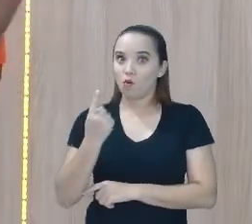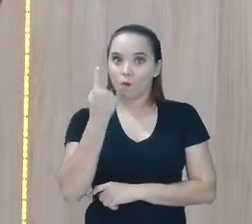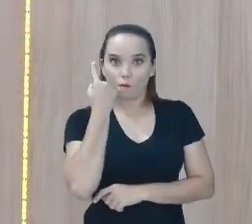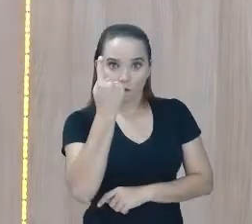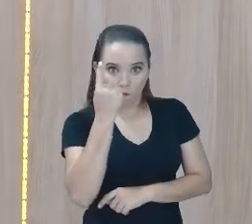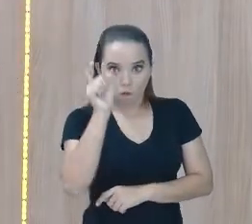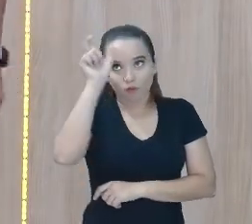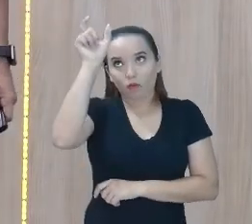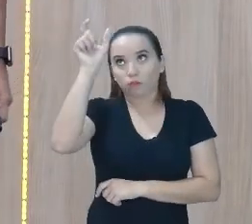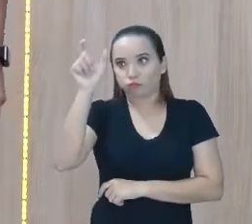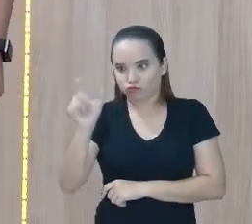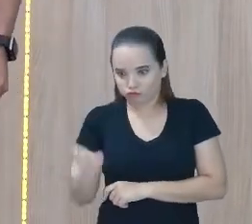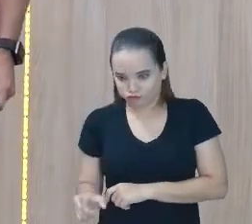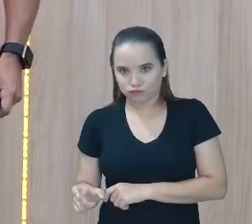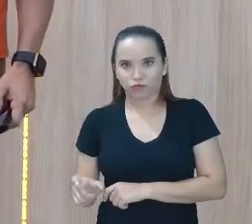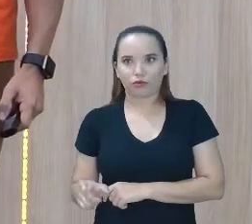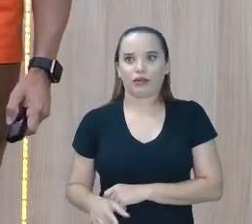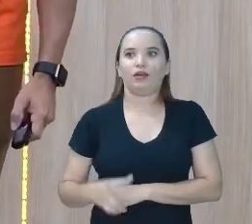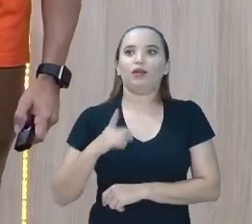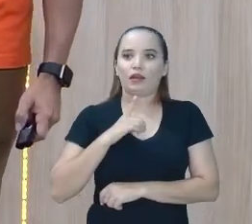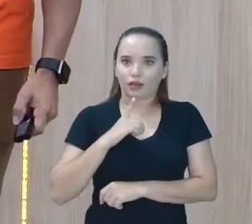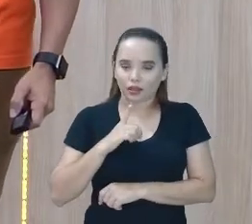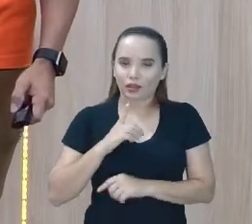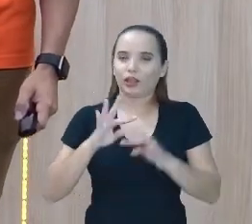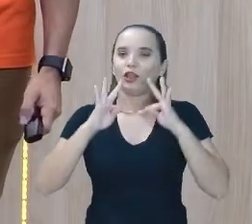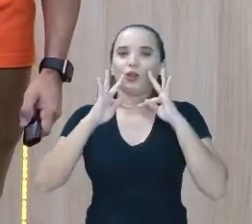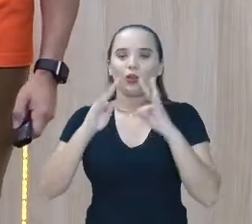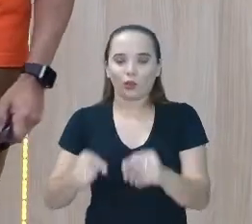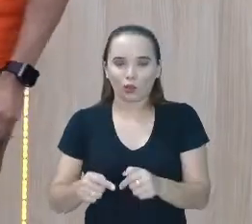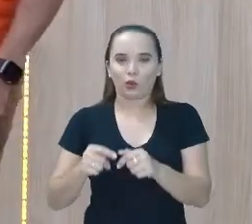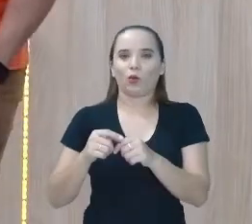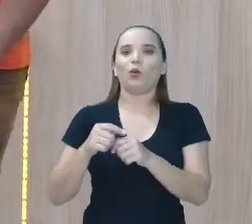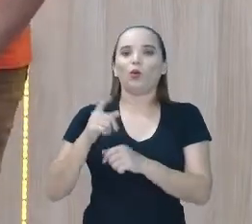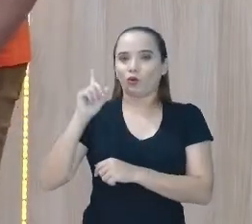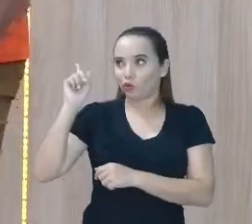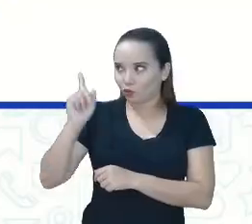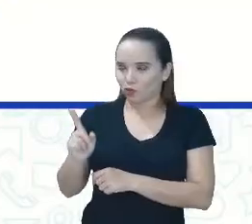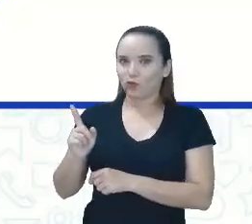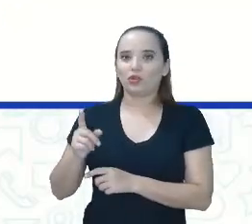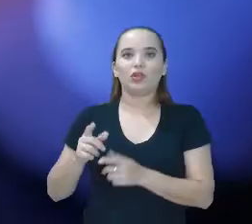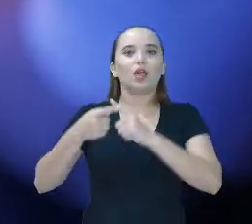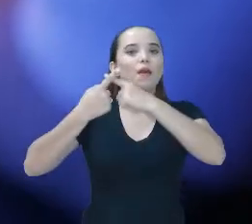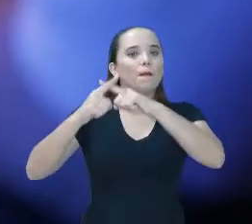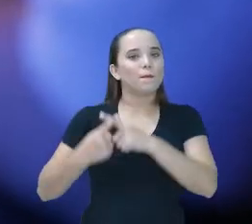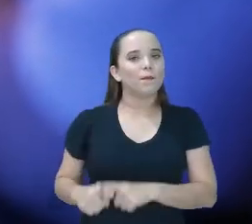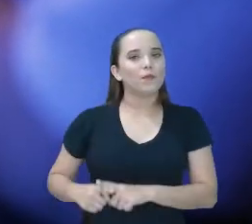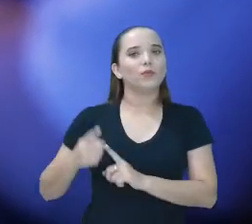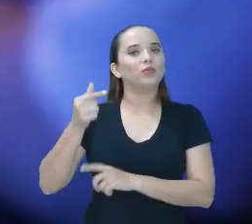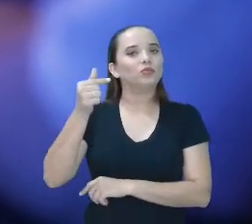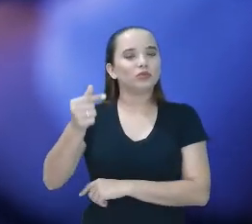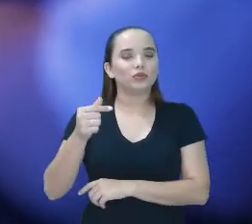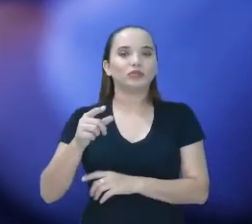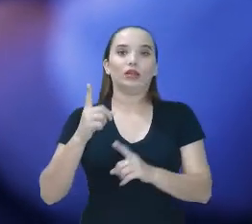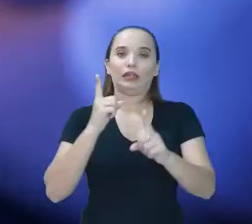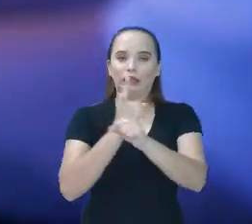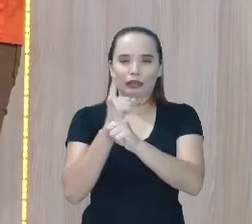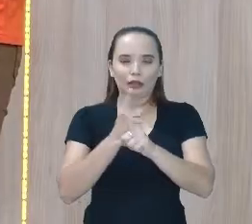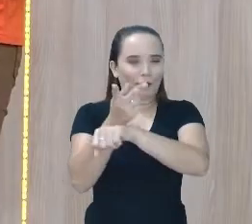aí, existe uma coluna que a gente tem os múltiplos de 7. Então, procure ela e encontre, tá bom? Para a